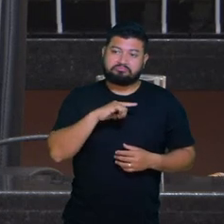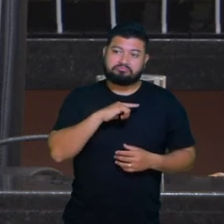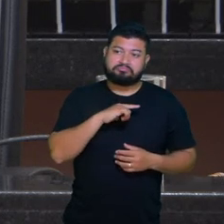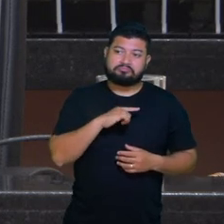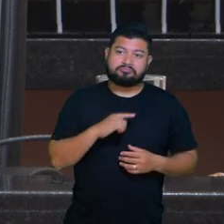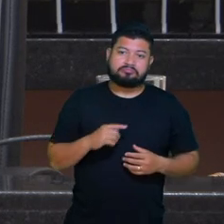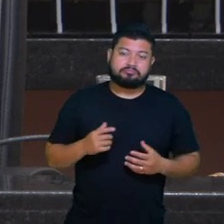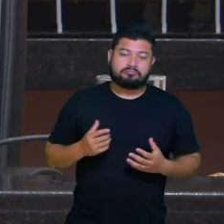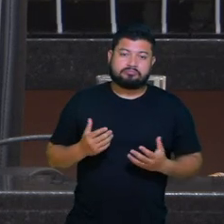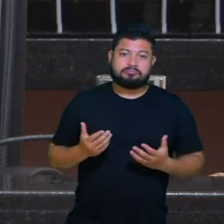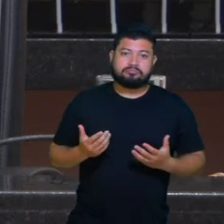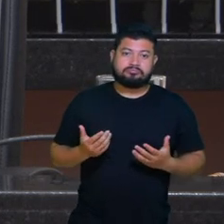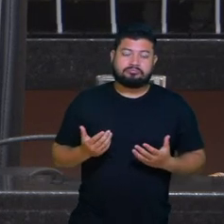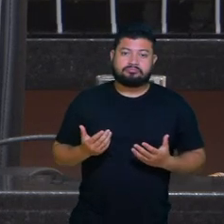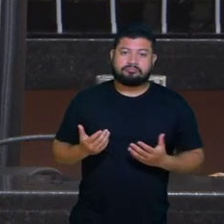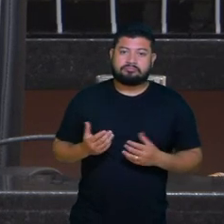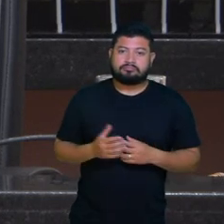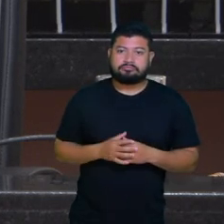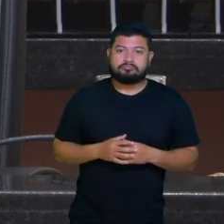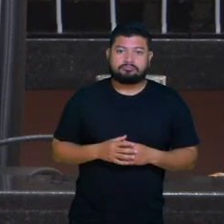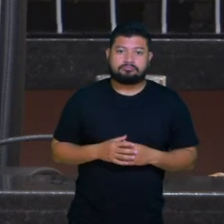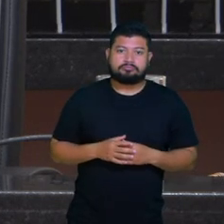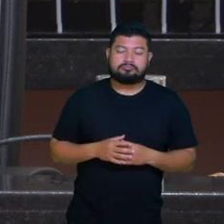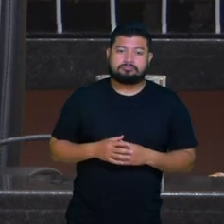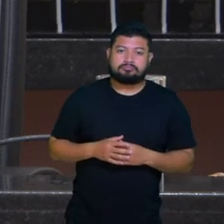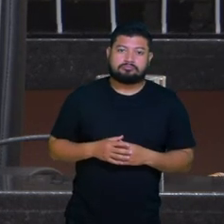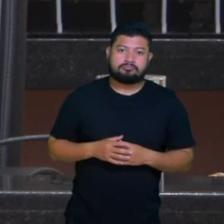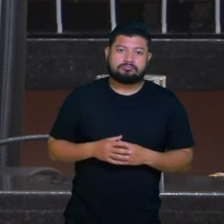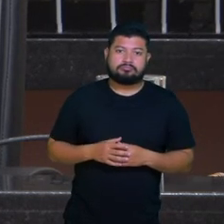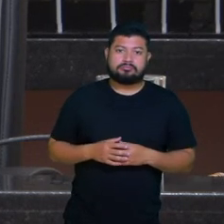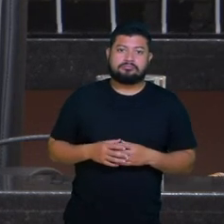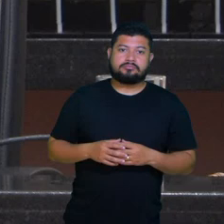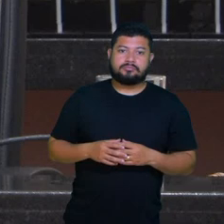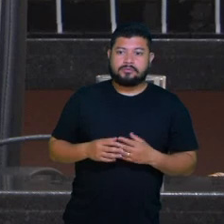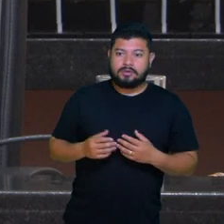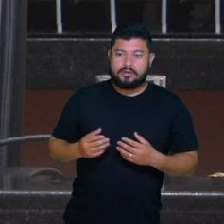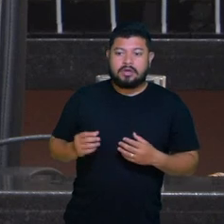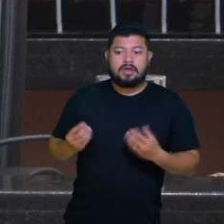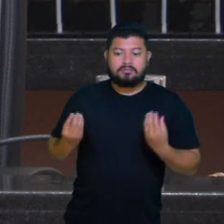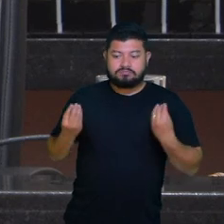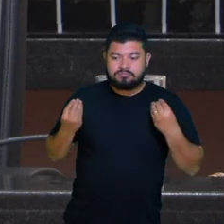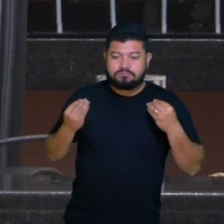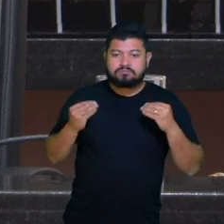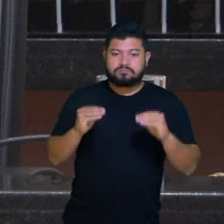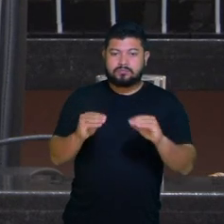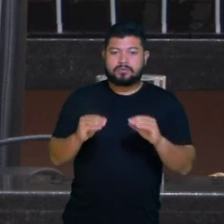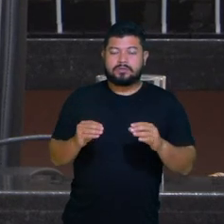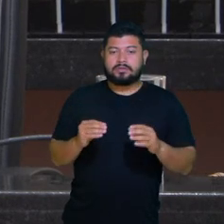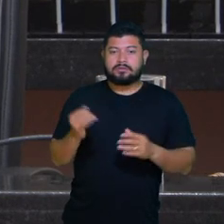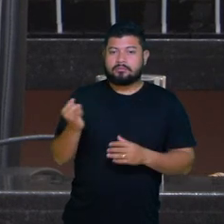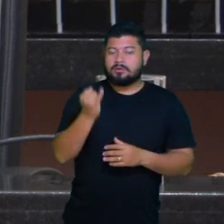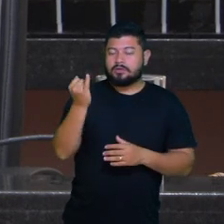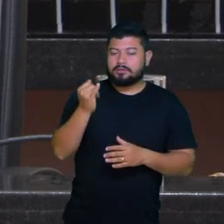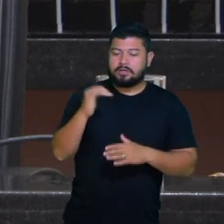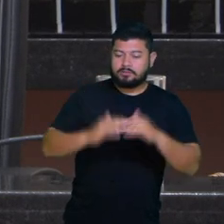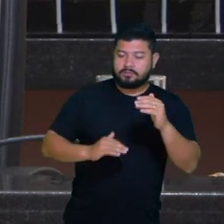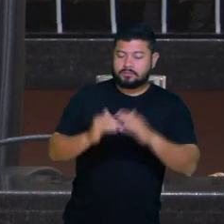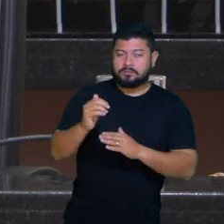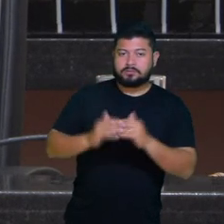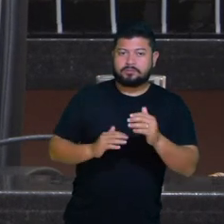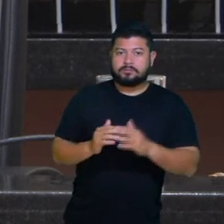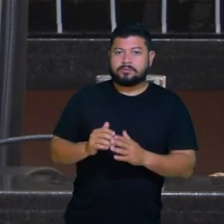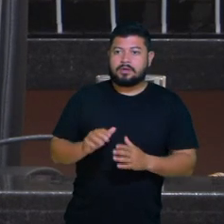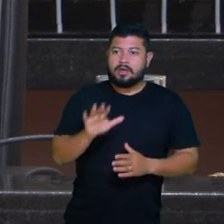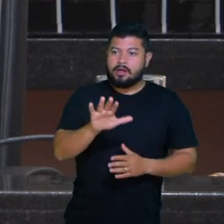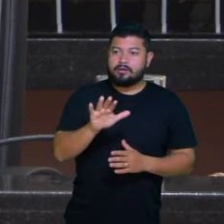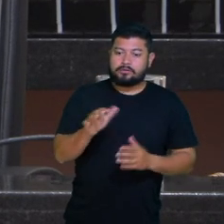eh a uma boa implementação dessa importante ação com relação à pandemia